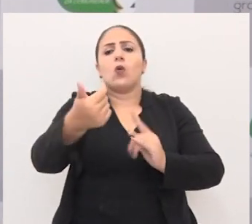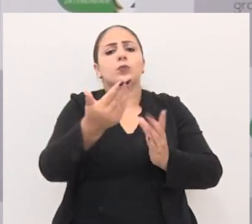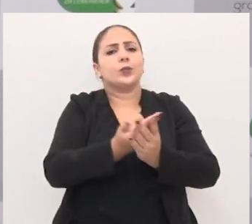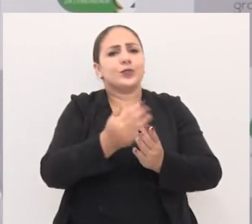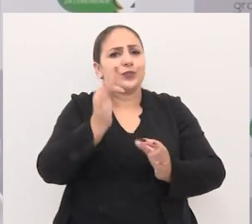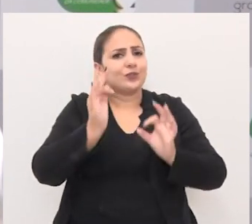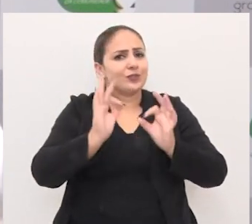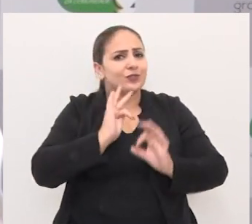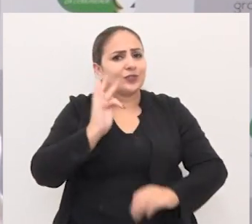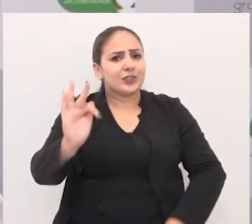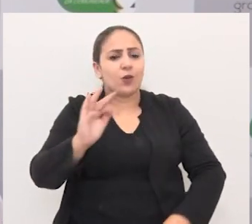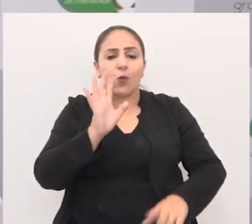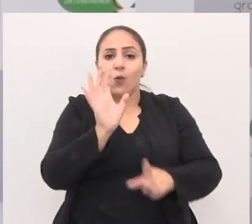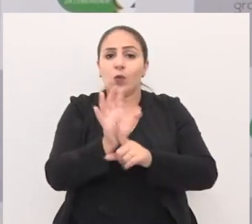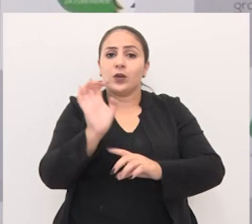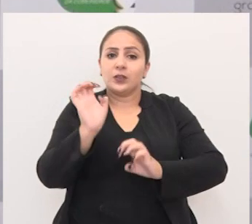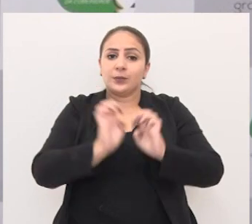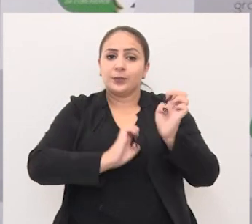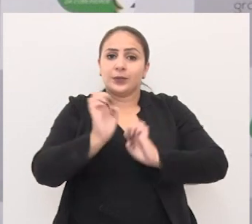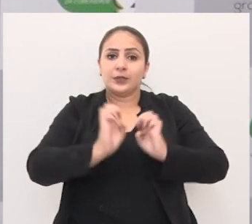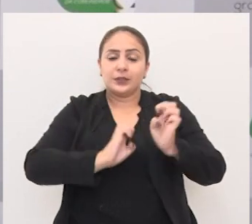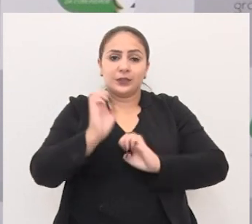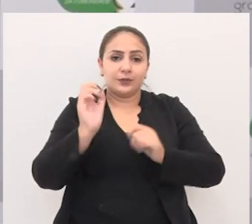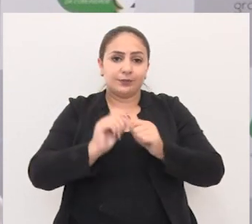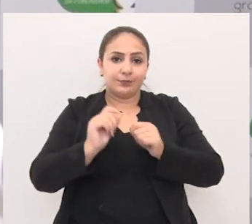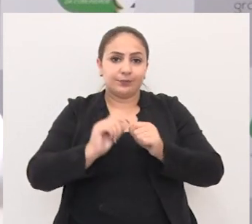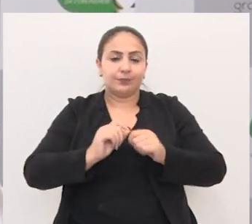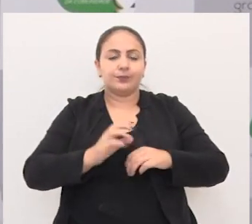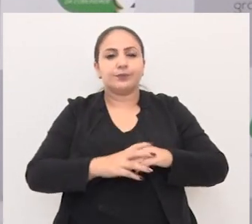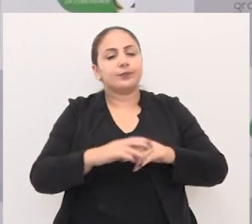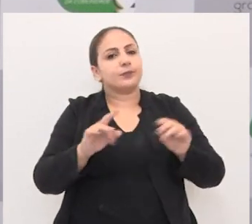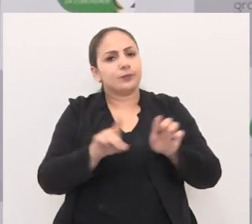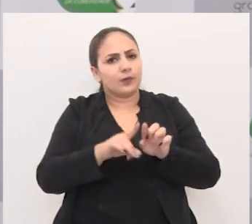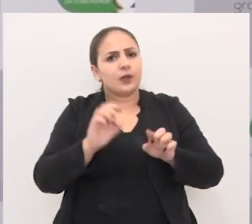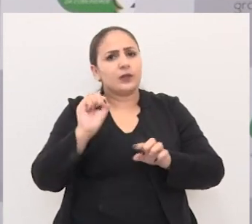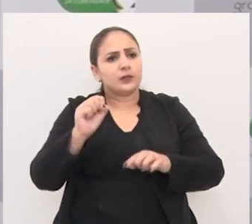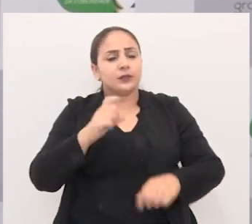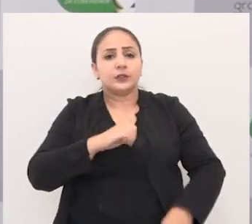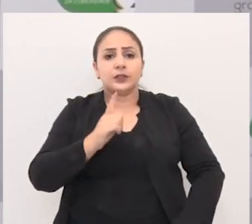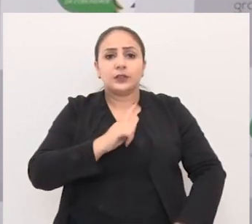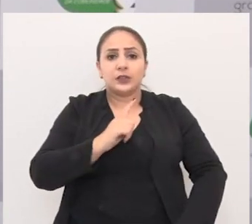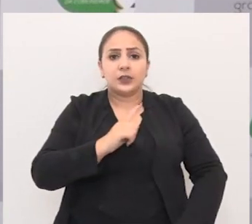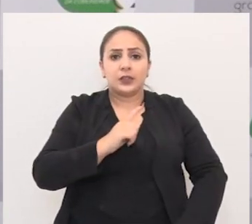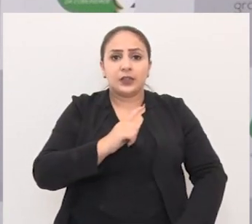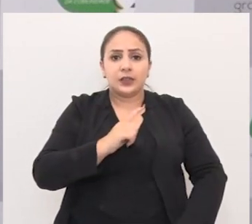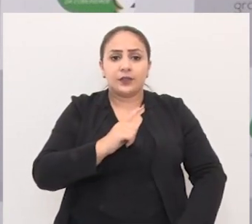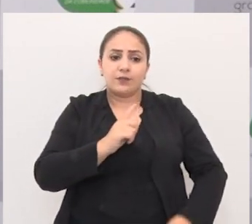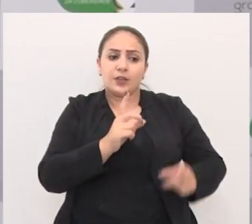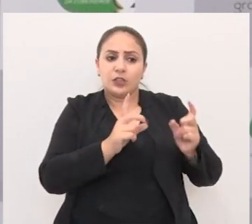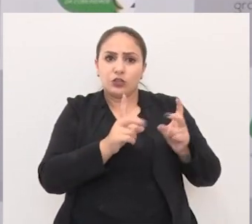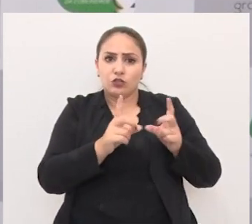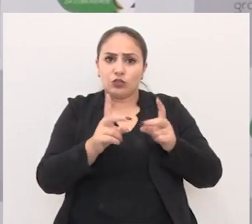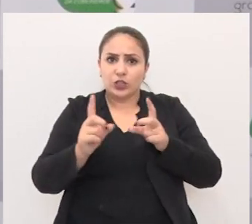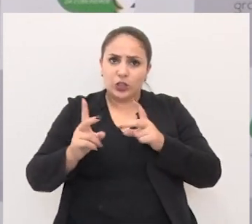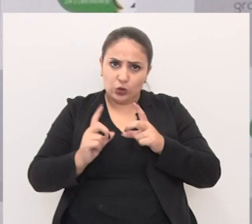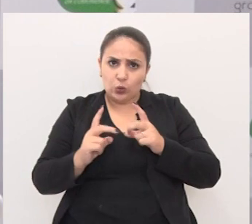processo federal contra a empresa que construiu, construtora que construiu, e que vai ir a leilão para quitar a dívida da empresa. Então o